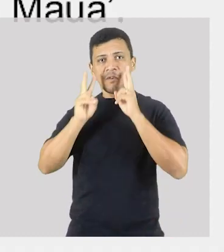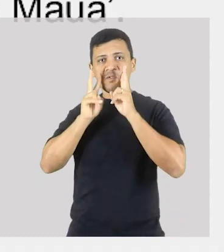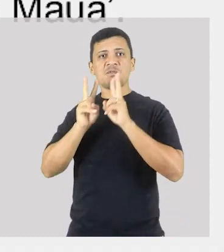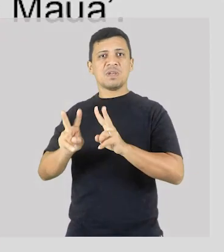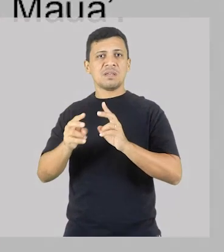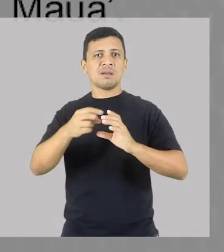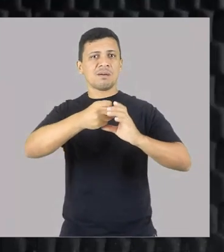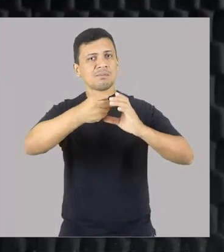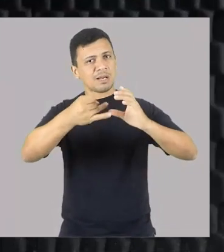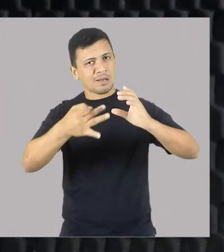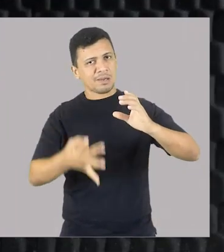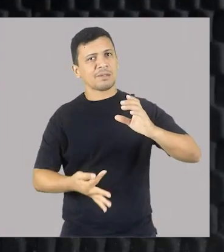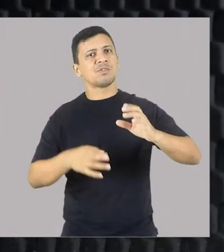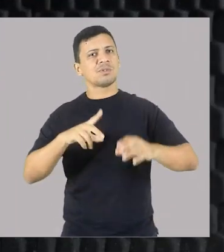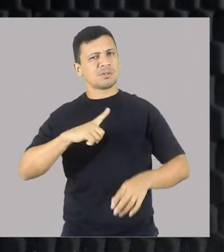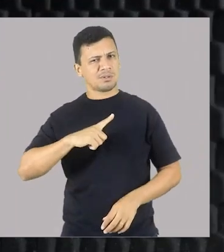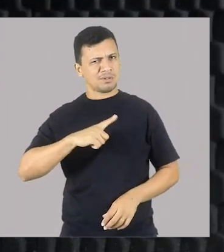aspectos.